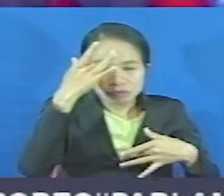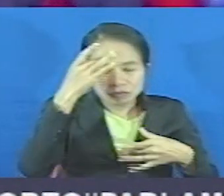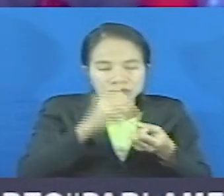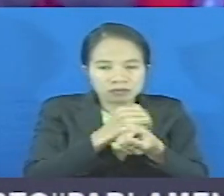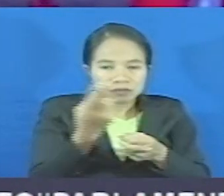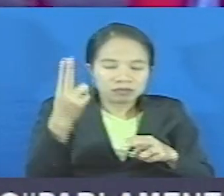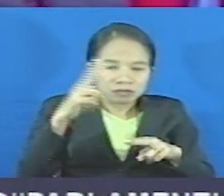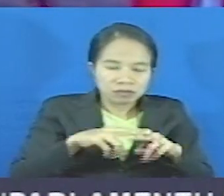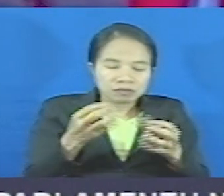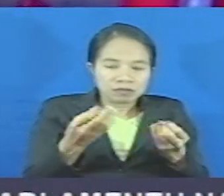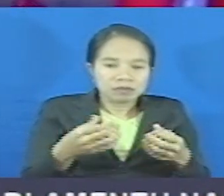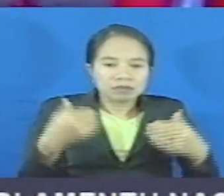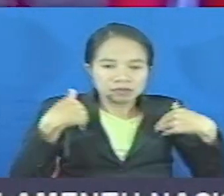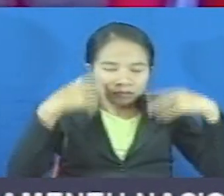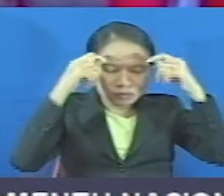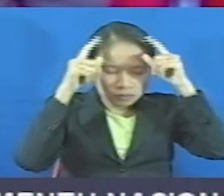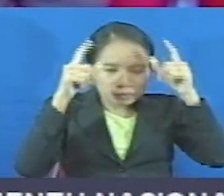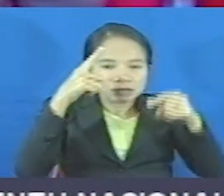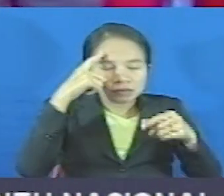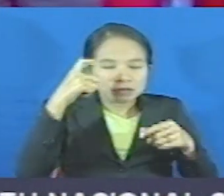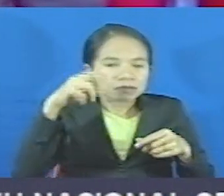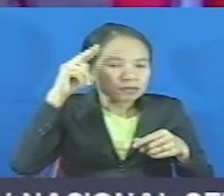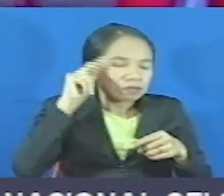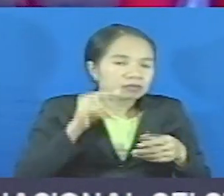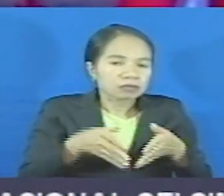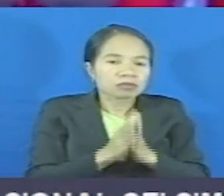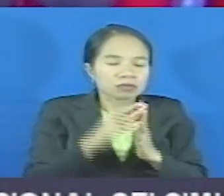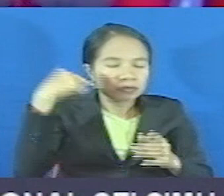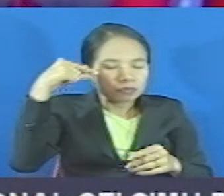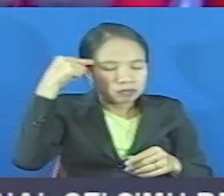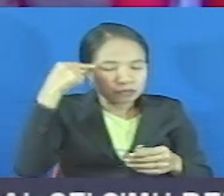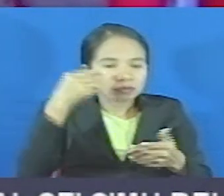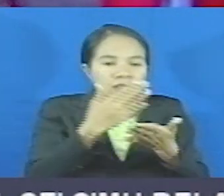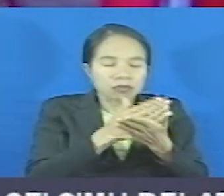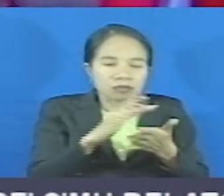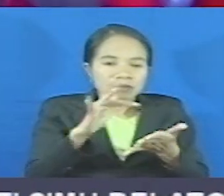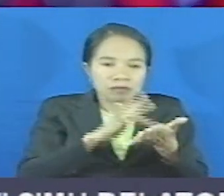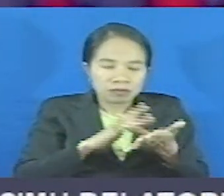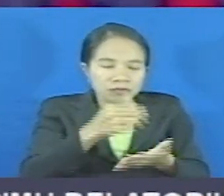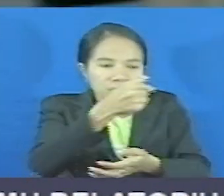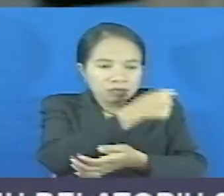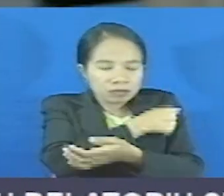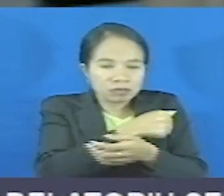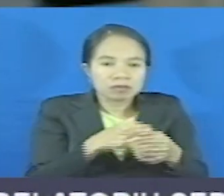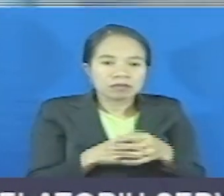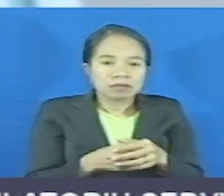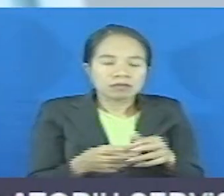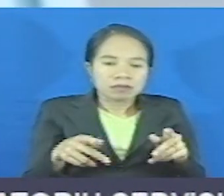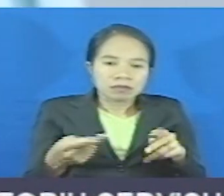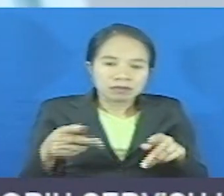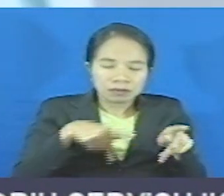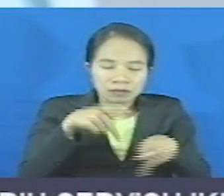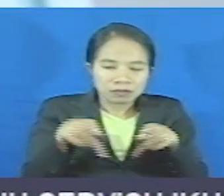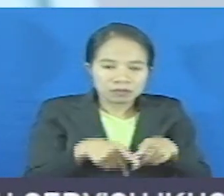COVID-19 aumenta macas e Timor-Leste. Também José Ramos Horta russo ba governo ato halai só sai moro vacina, ato ha sai imunidade cidadão